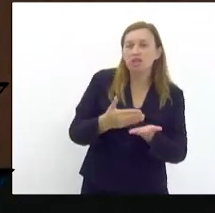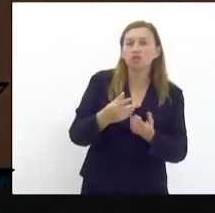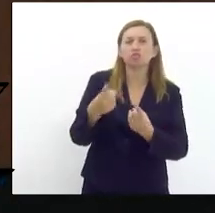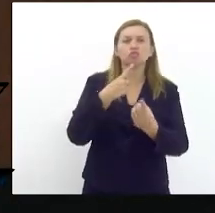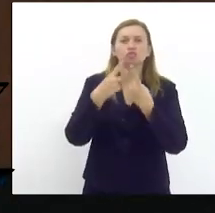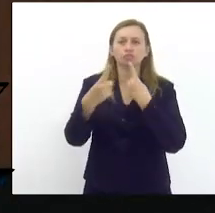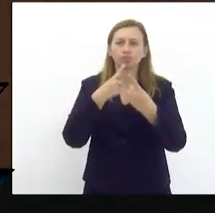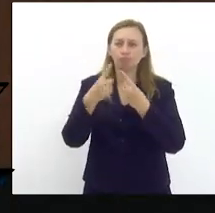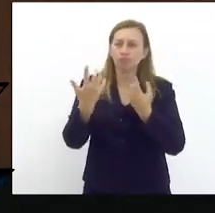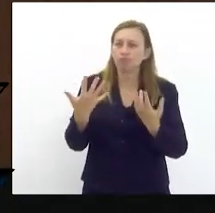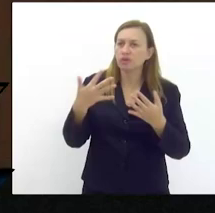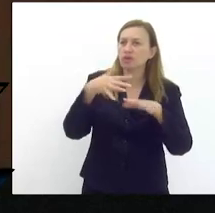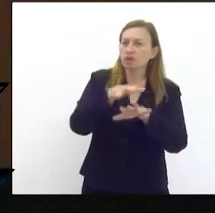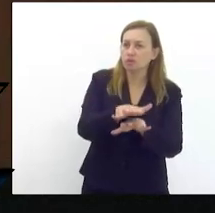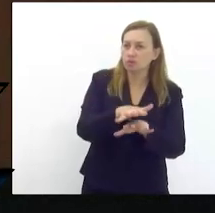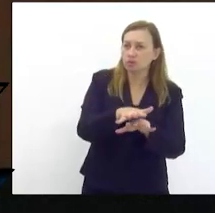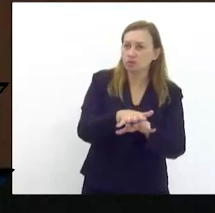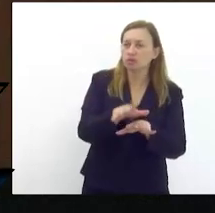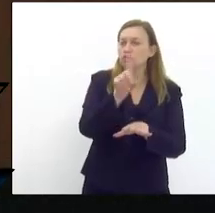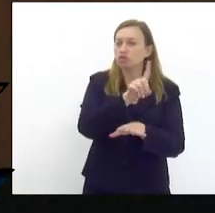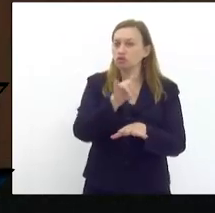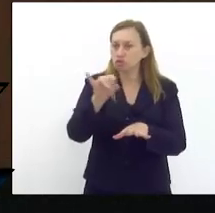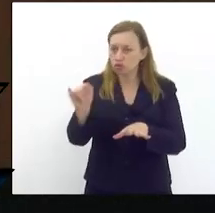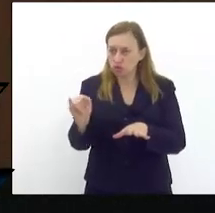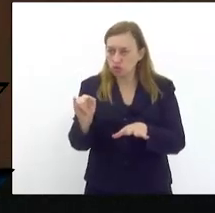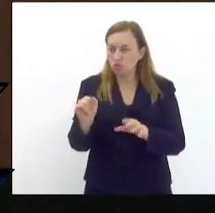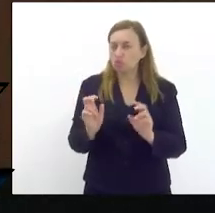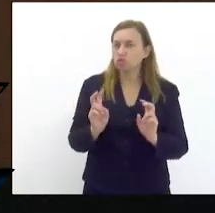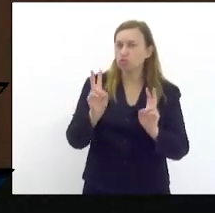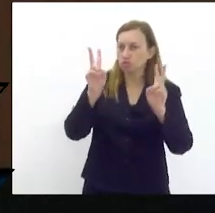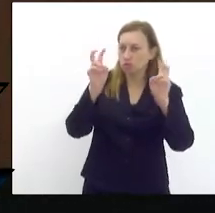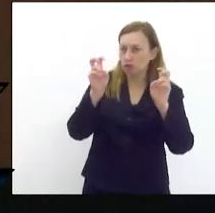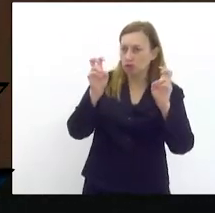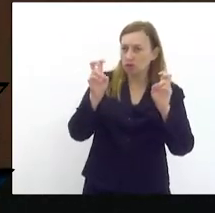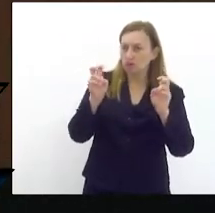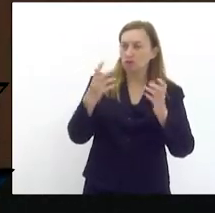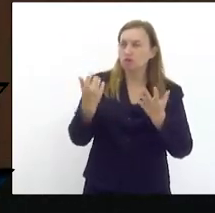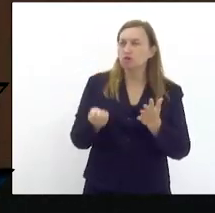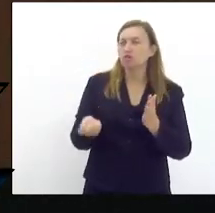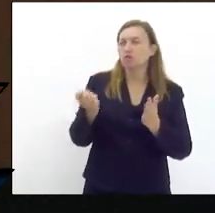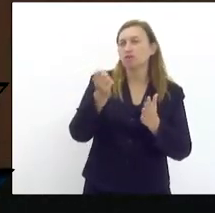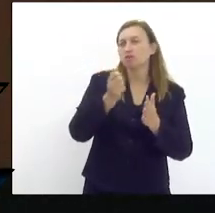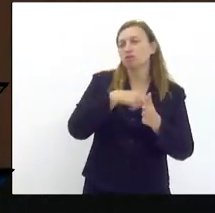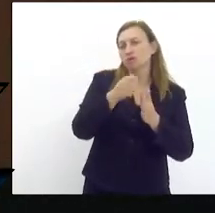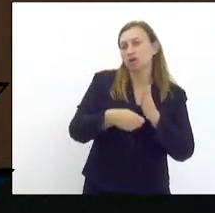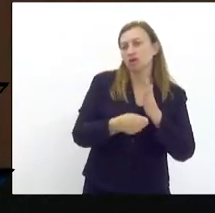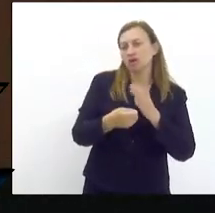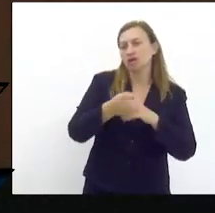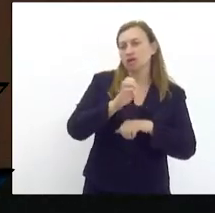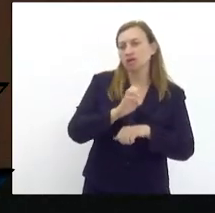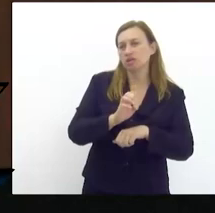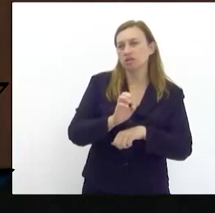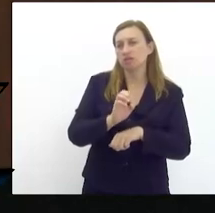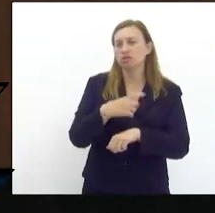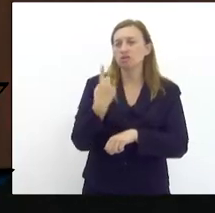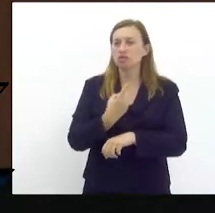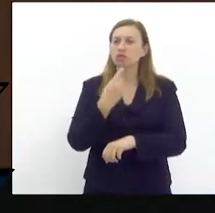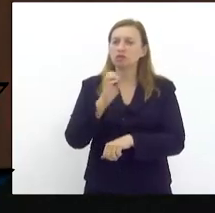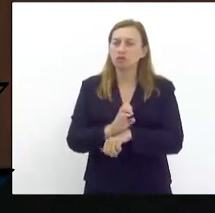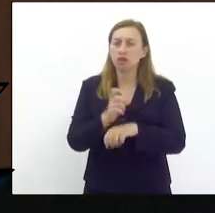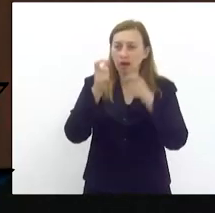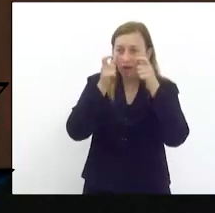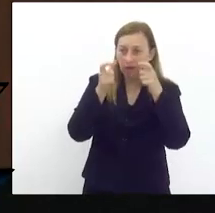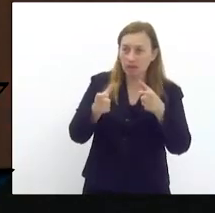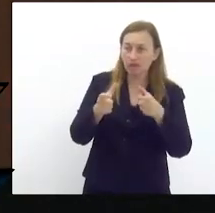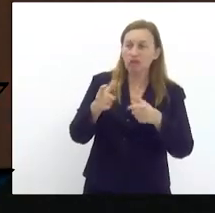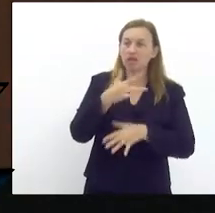a partir da inclusão de uma data de uma temática no calendário do nosso Estado Precisamos ficar atento a saúde